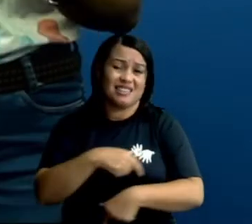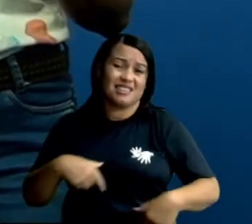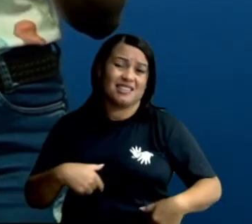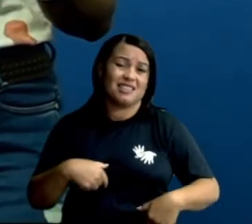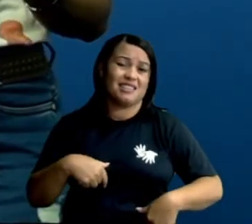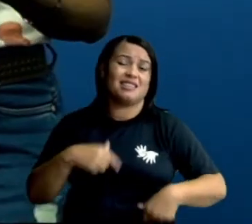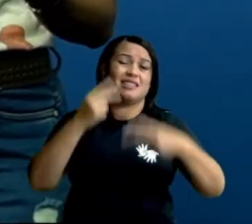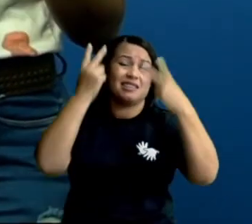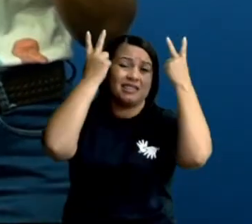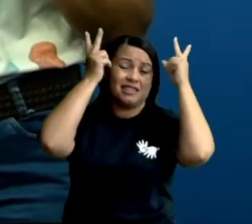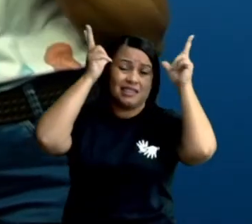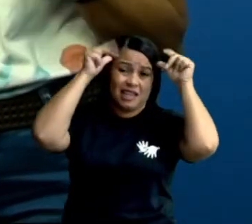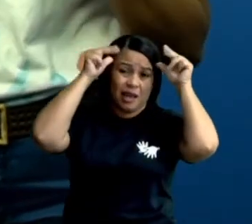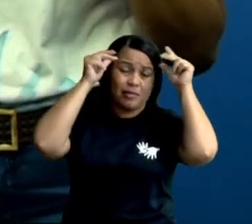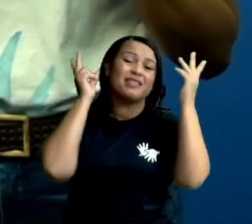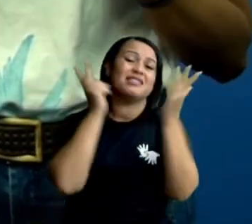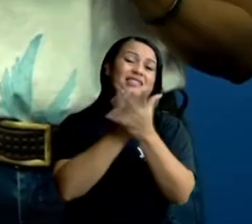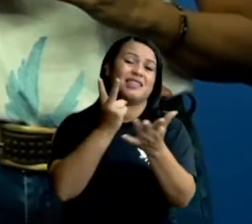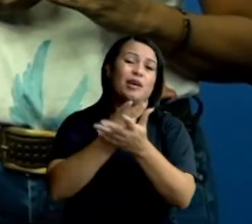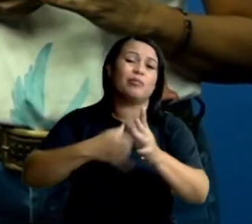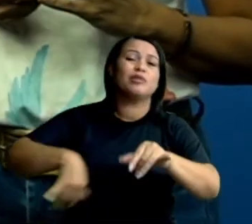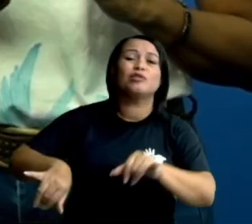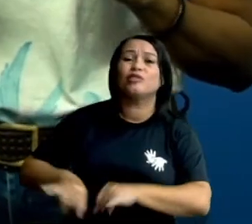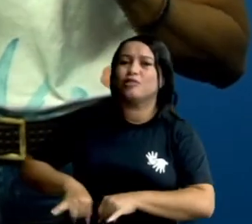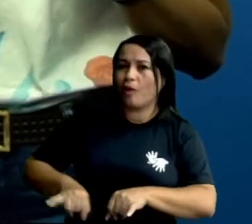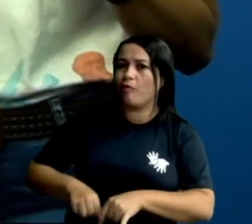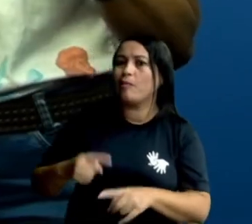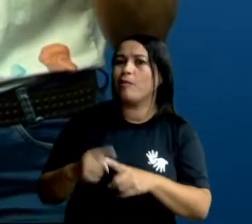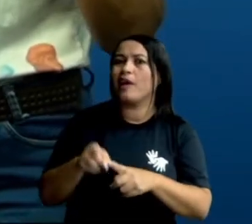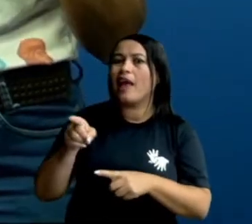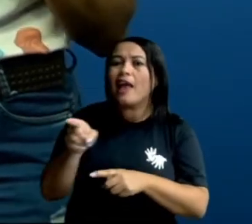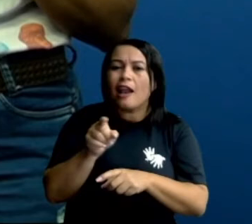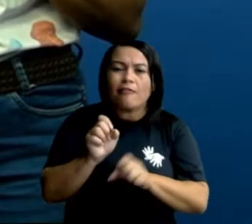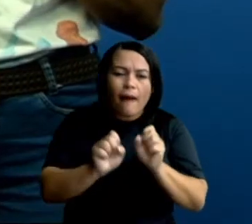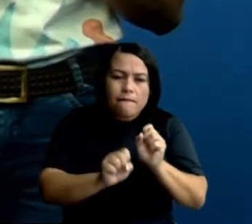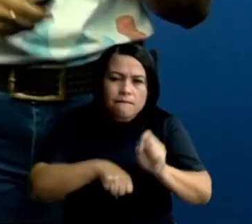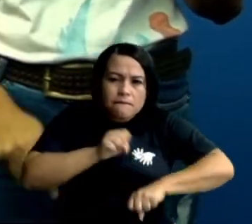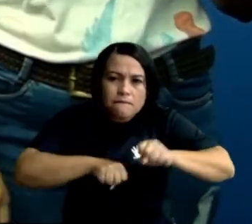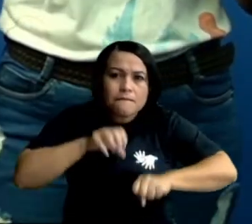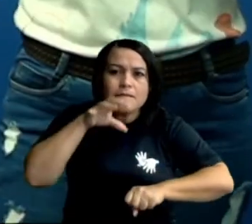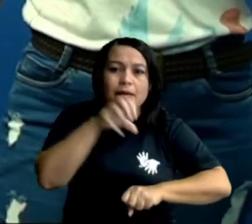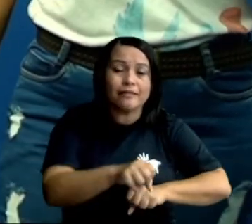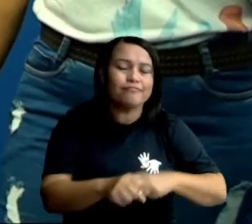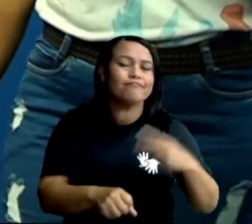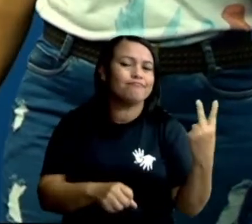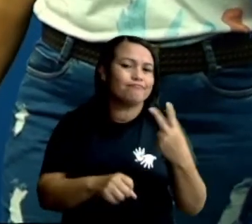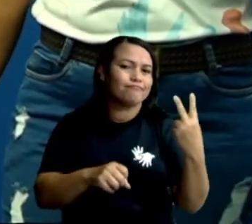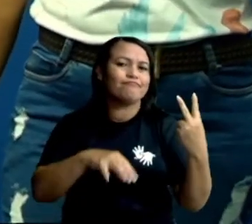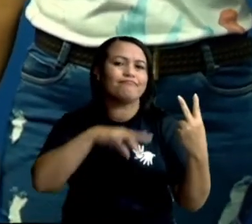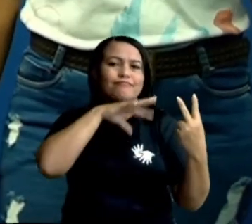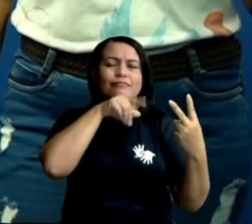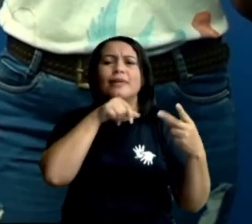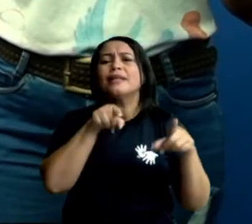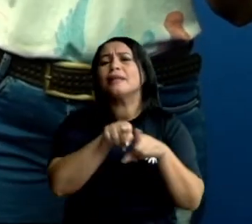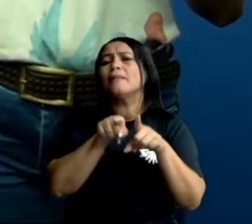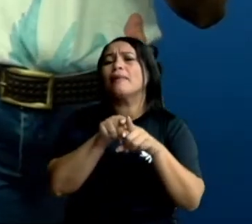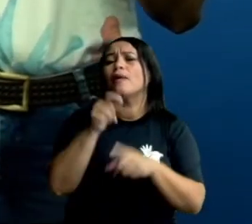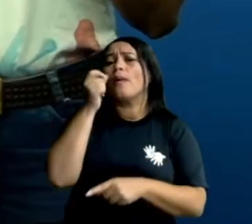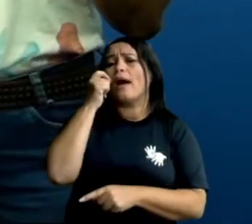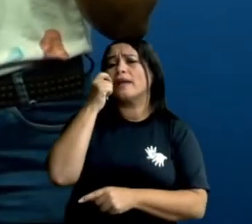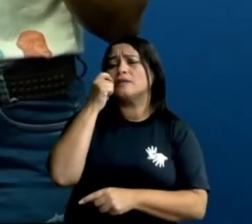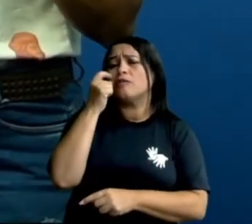que eles são os caçadores das zebras e dos búfalos, principalmente esses dois animais. E o ratinho? Vamos ver